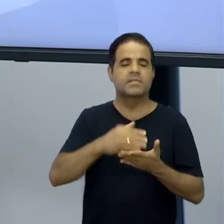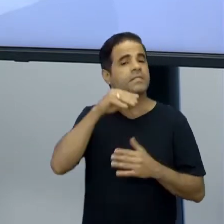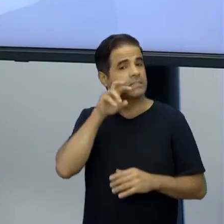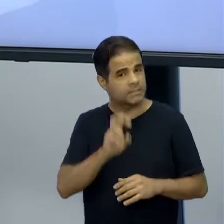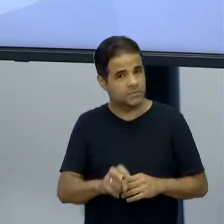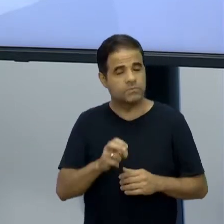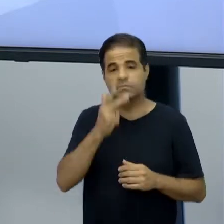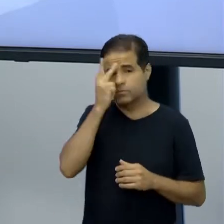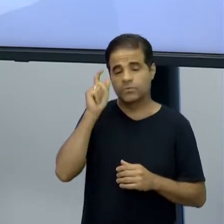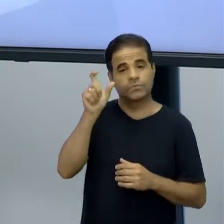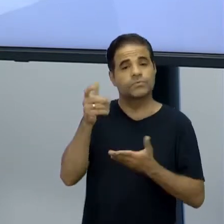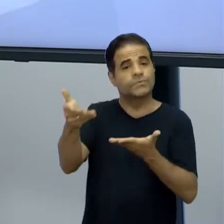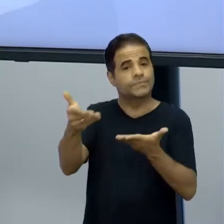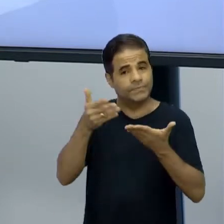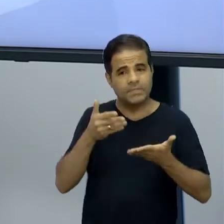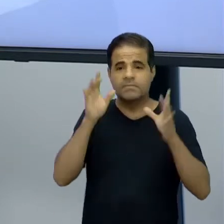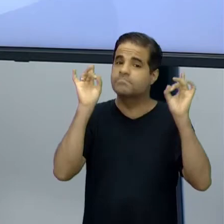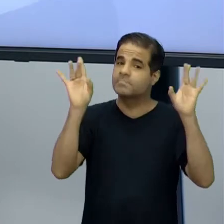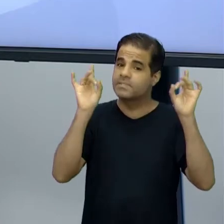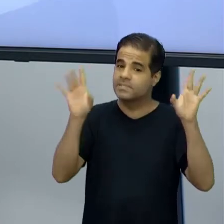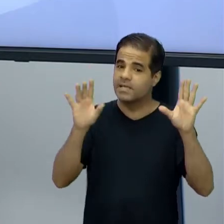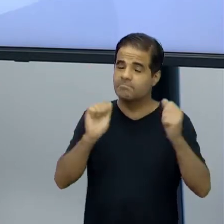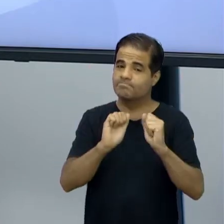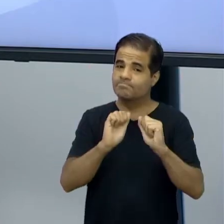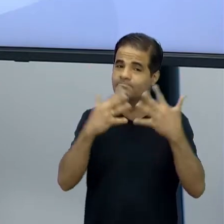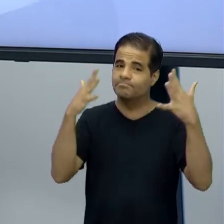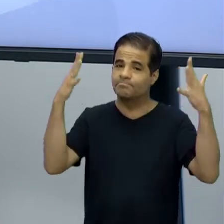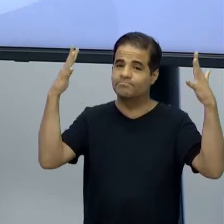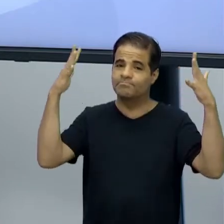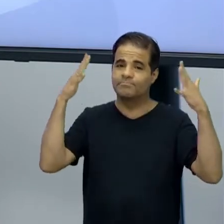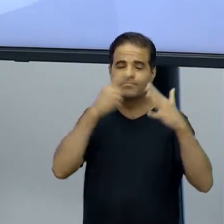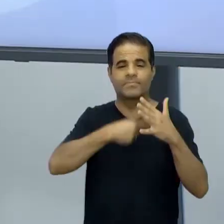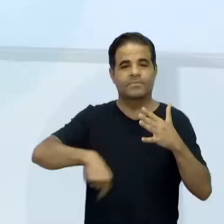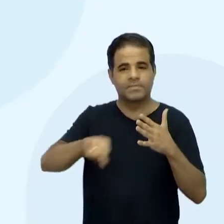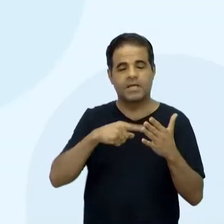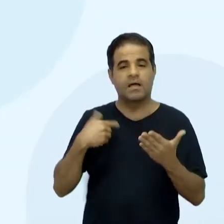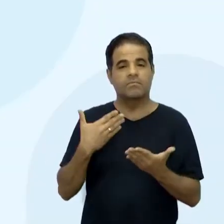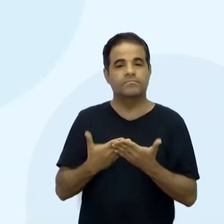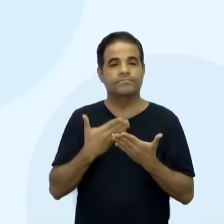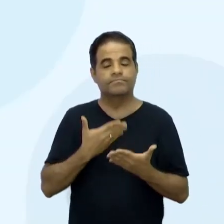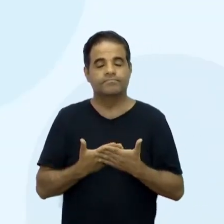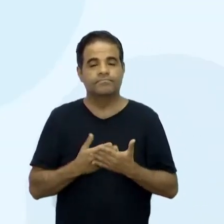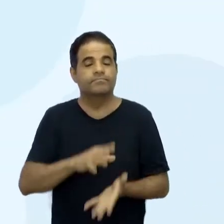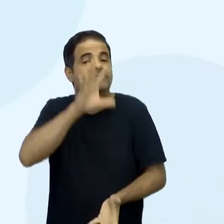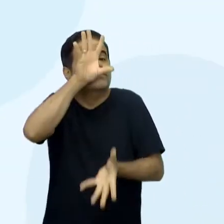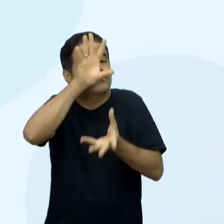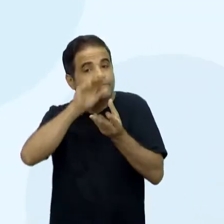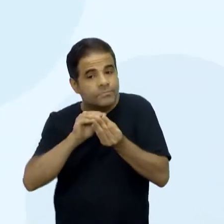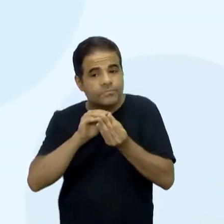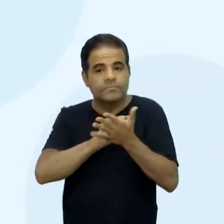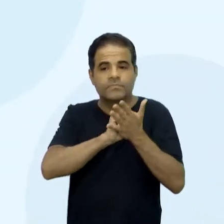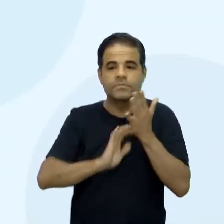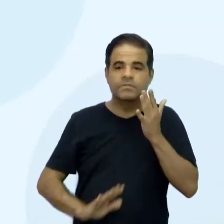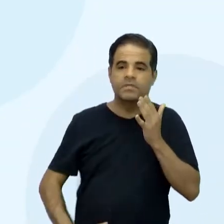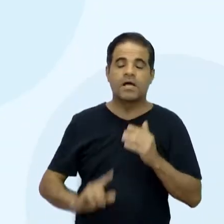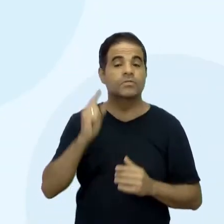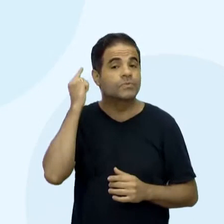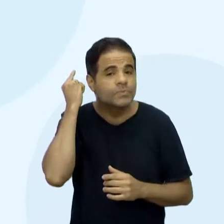com um convidado especial brilhante aí para brilhantar nossa aula. Então, um resumo aí, na atividade